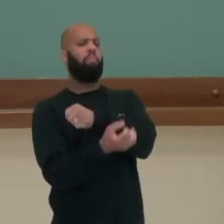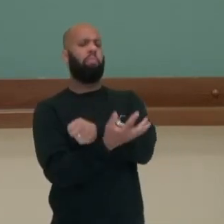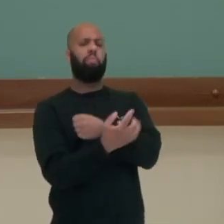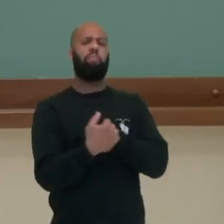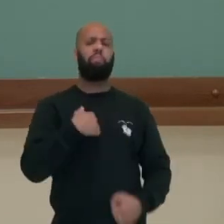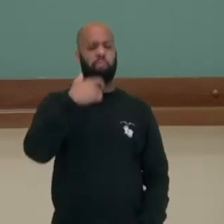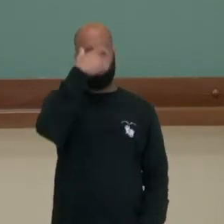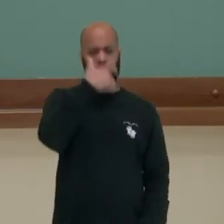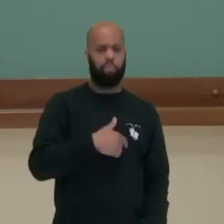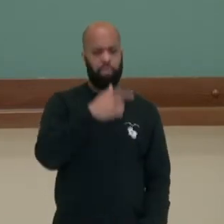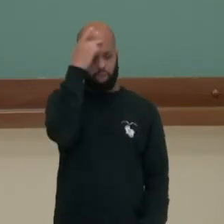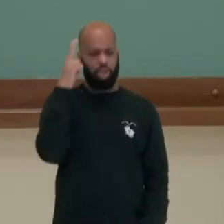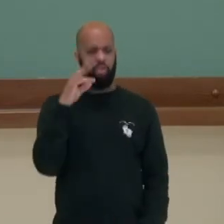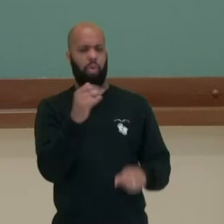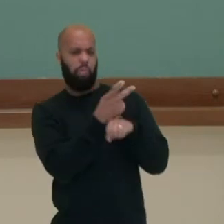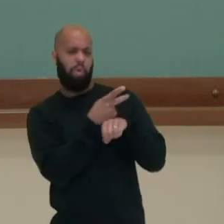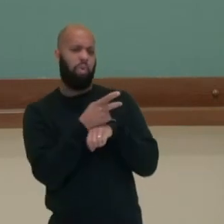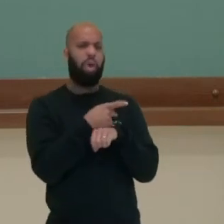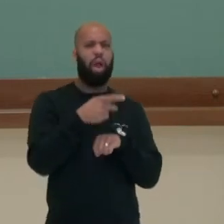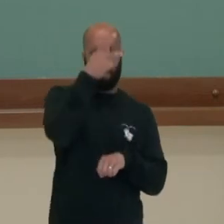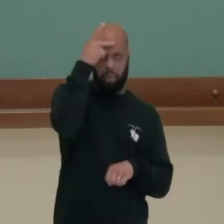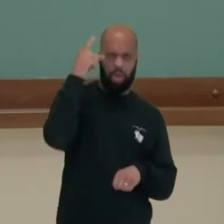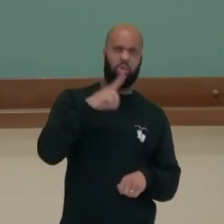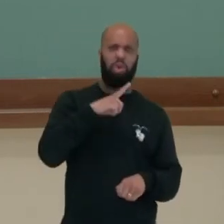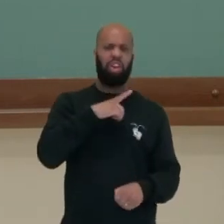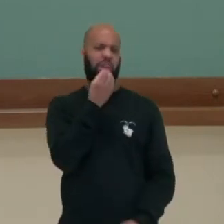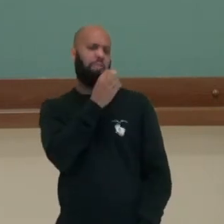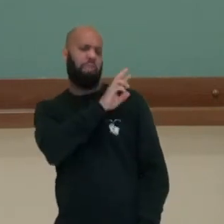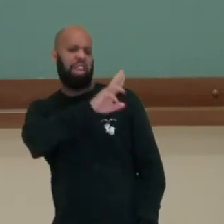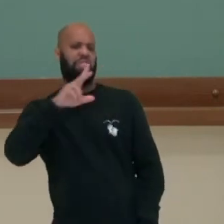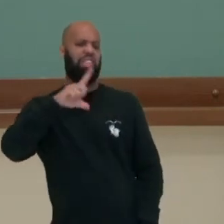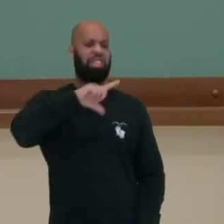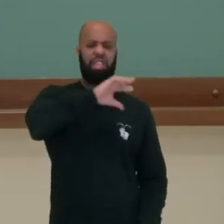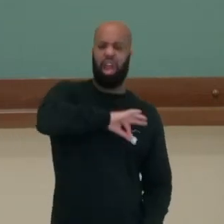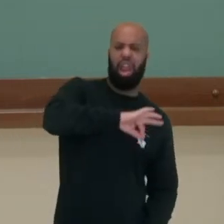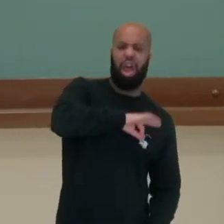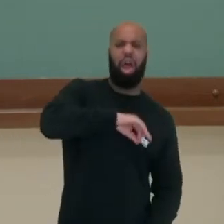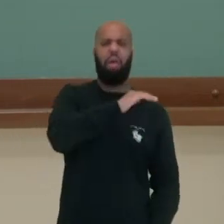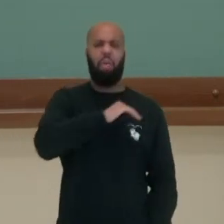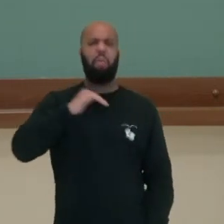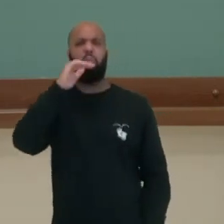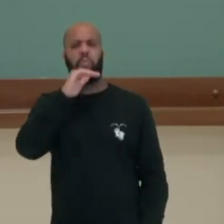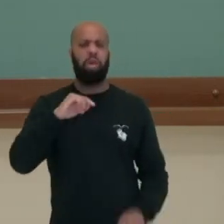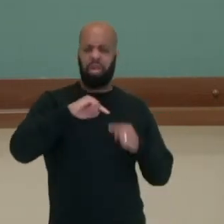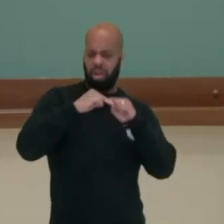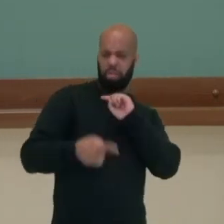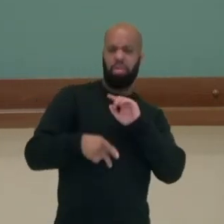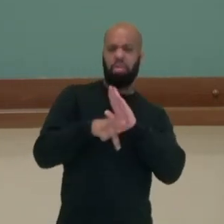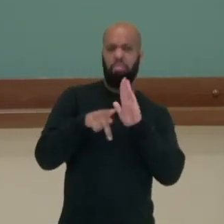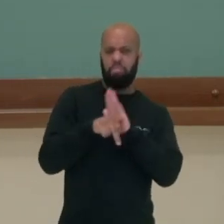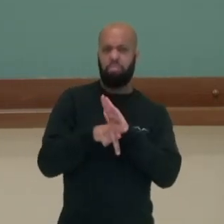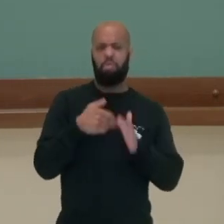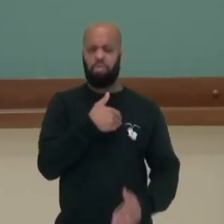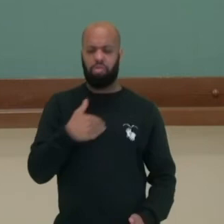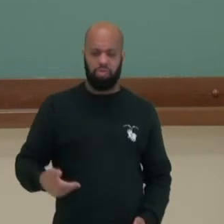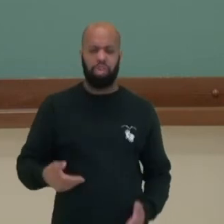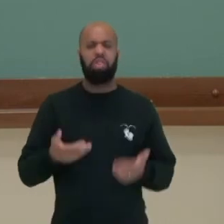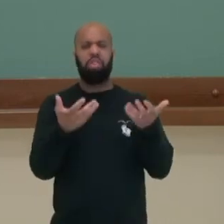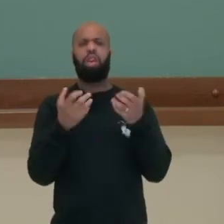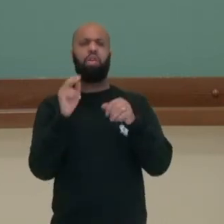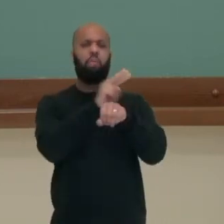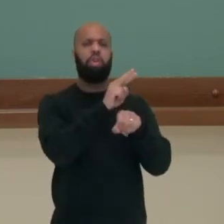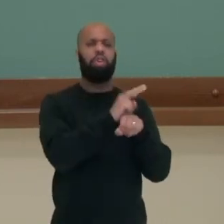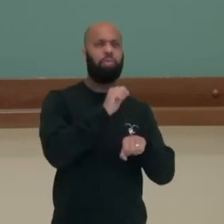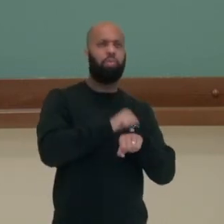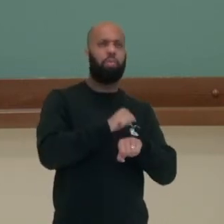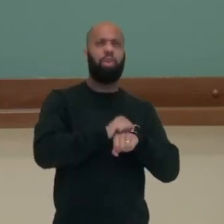como alguém que queria caçar os marajás, os super salários, os super funcionários públicos, como alguém que queria proteger os mais pobres. Mas as